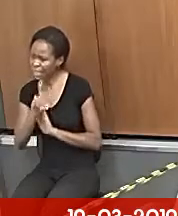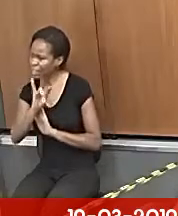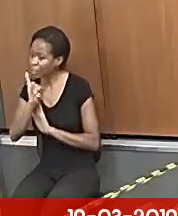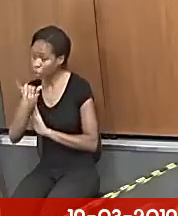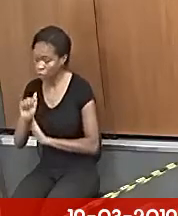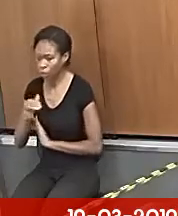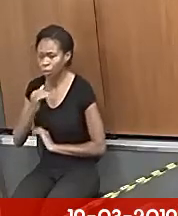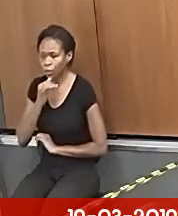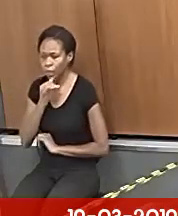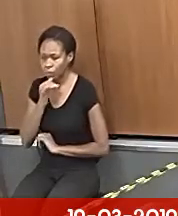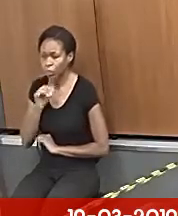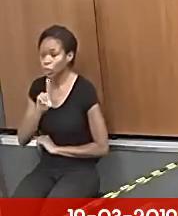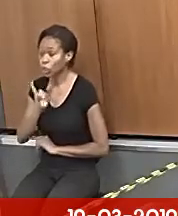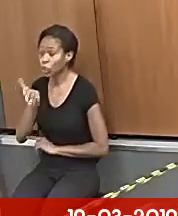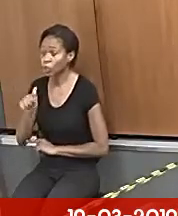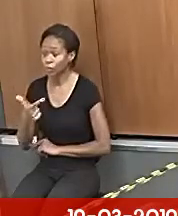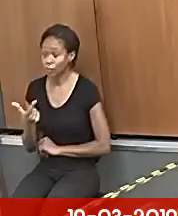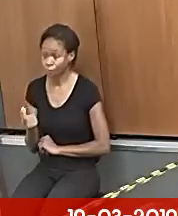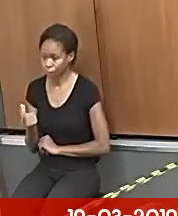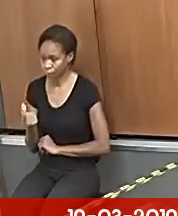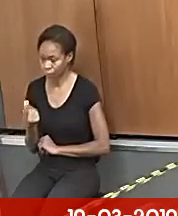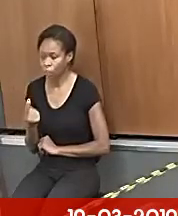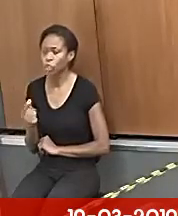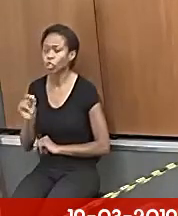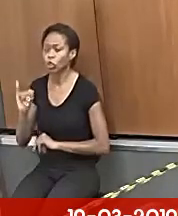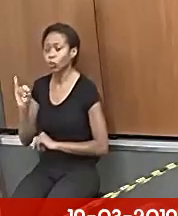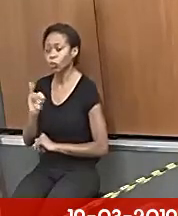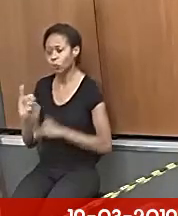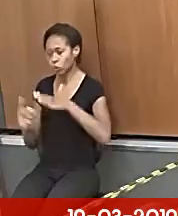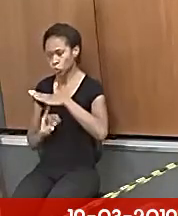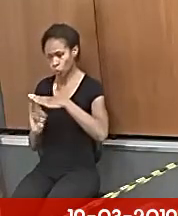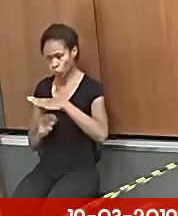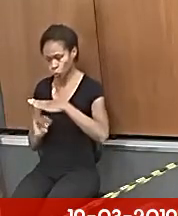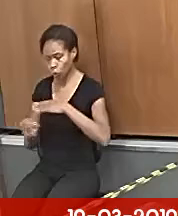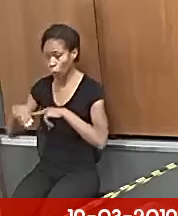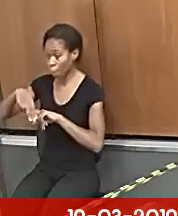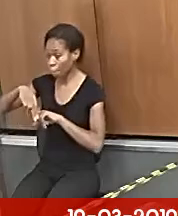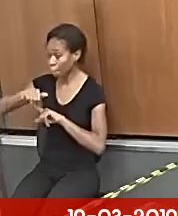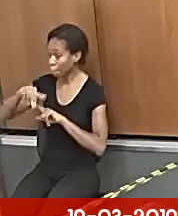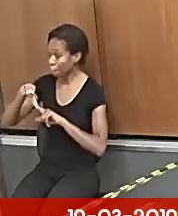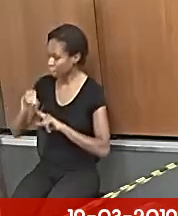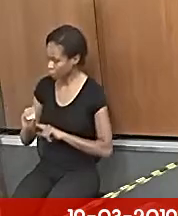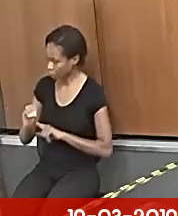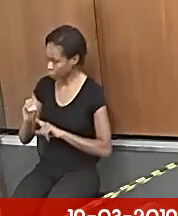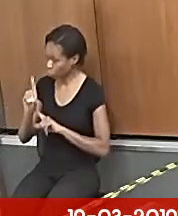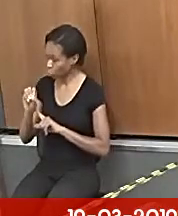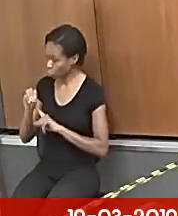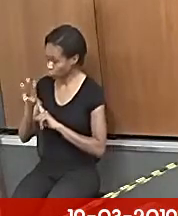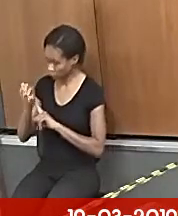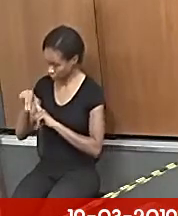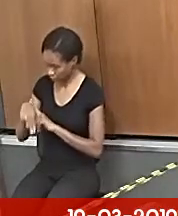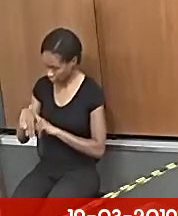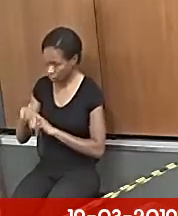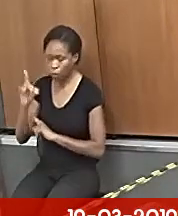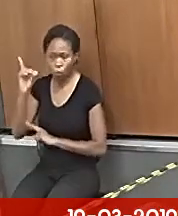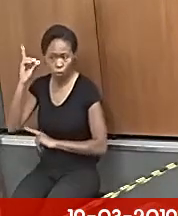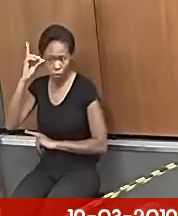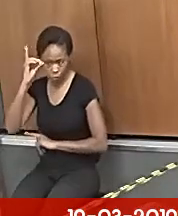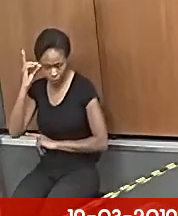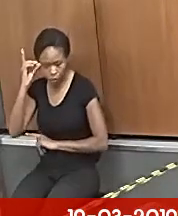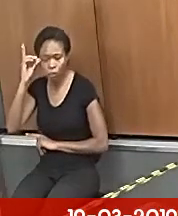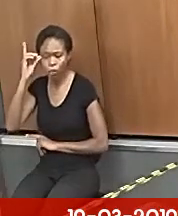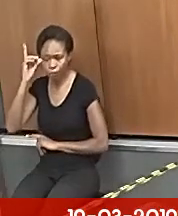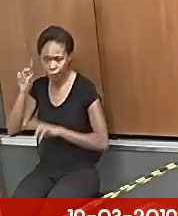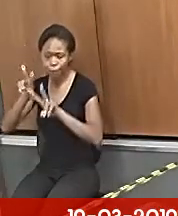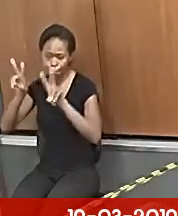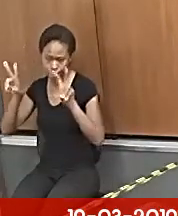comemorar com o estudo mandau a questão ligada à a síndrome de down vai ser dia 20 uma audiência pública aqui